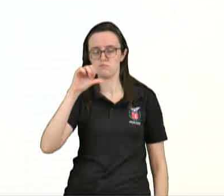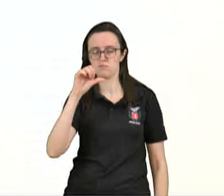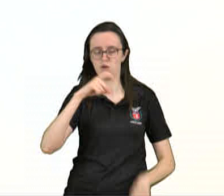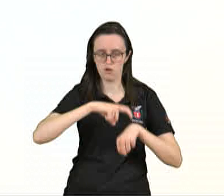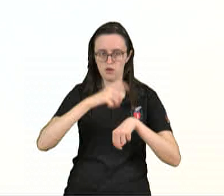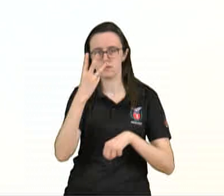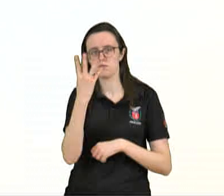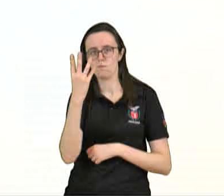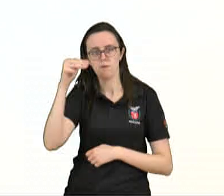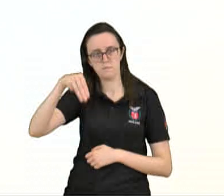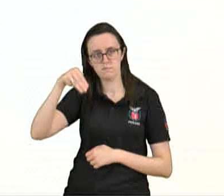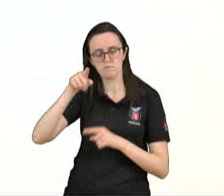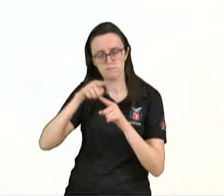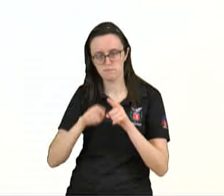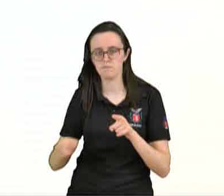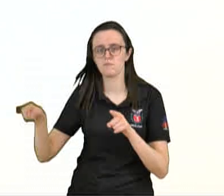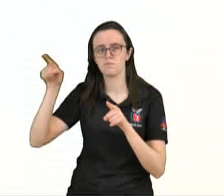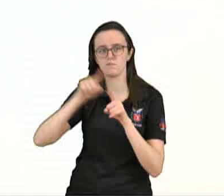9h34, atualizado em